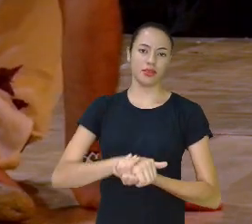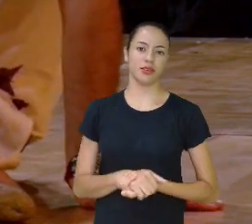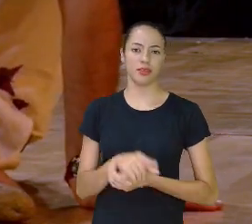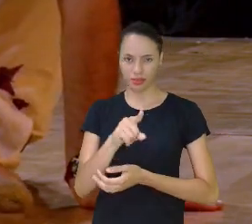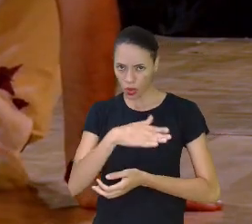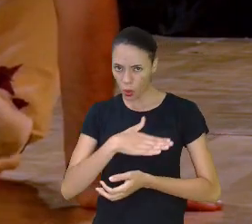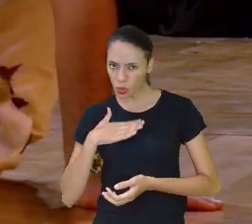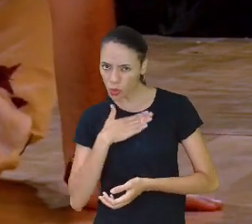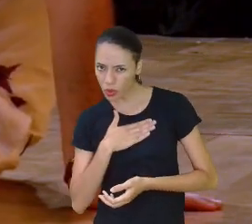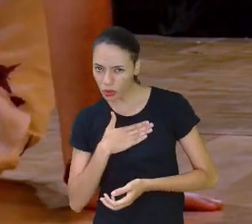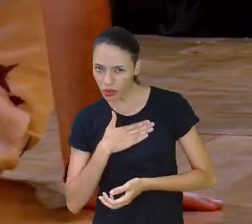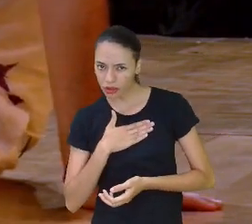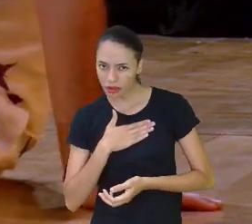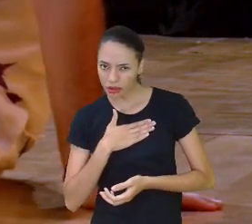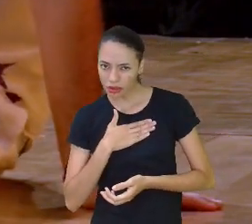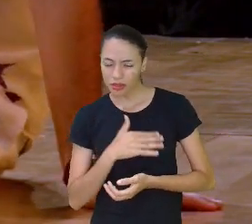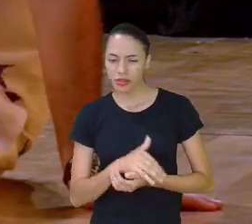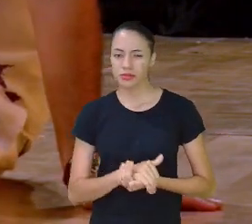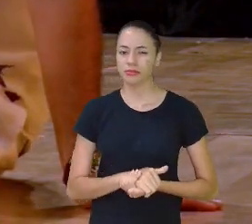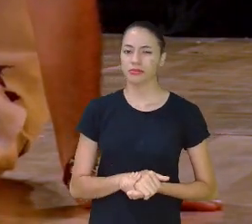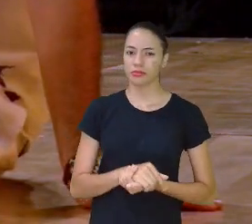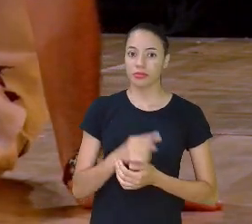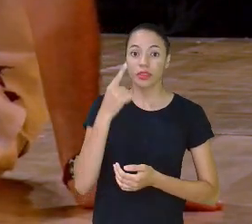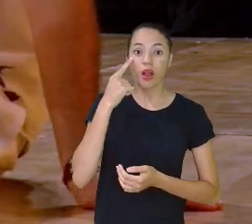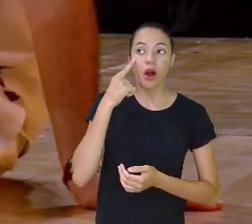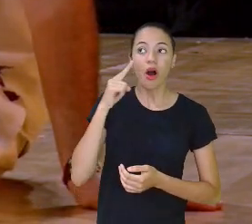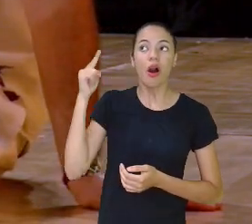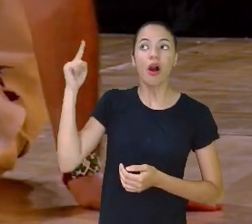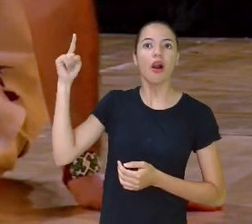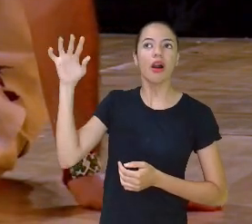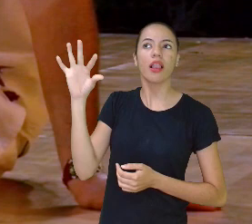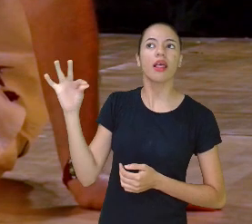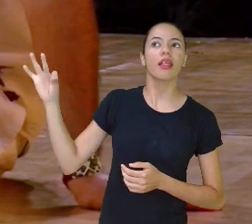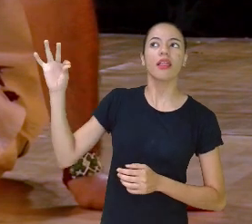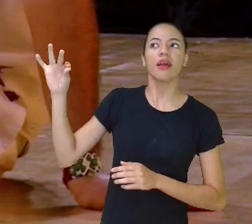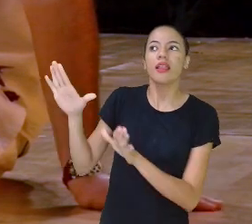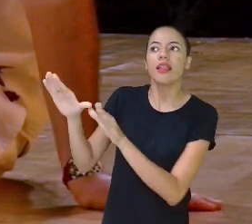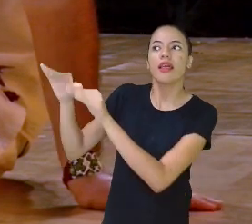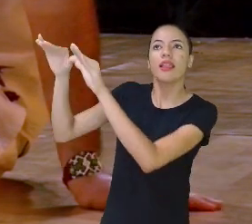Gostou? Está ouvindo os pássaros?